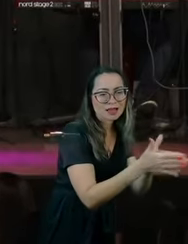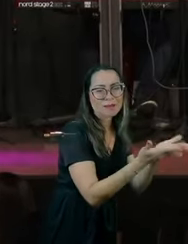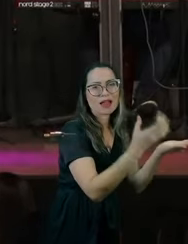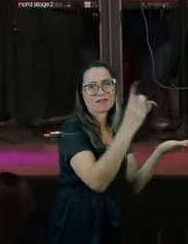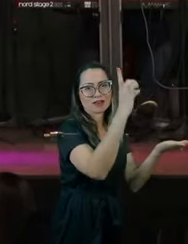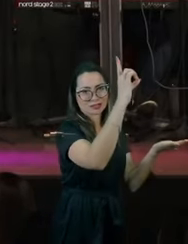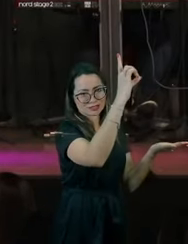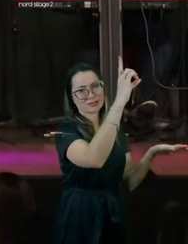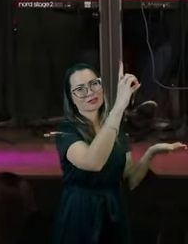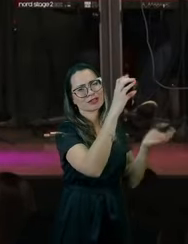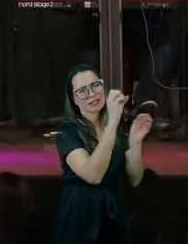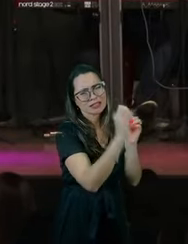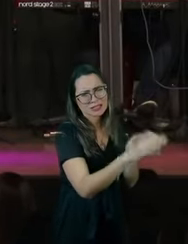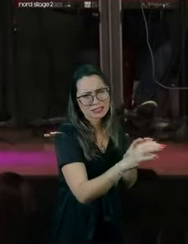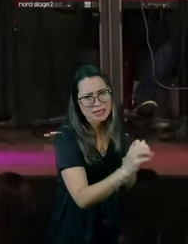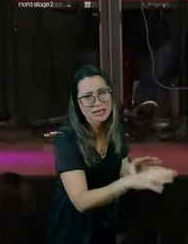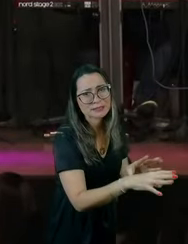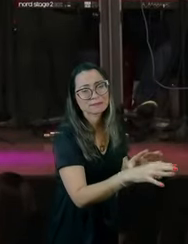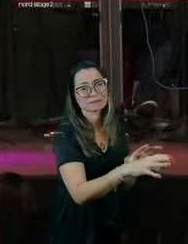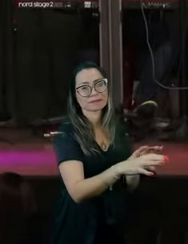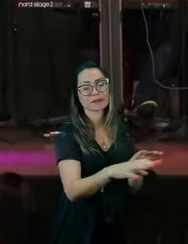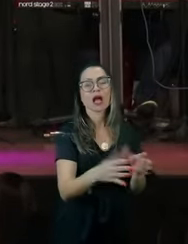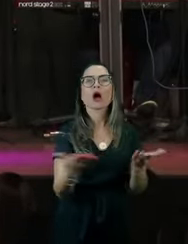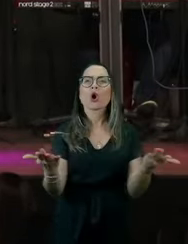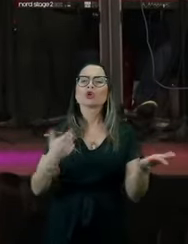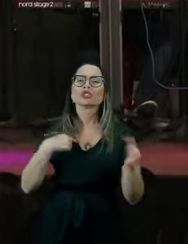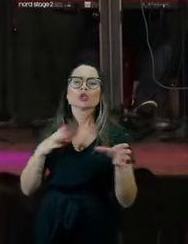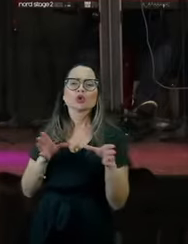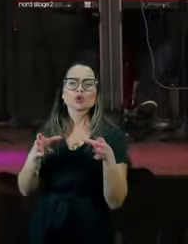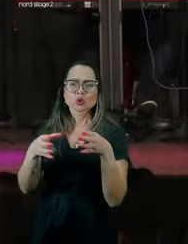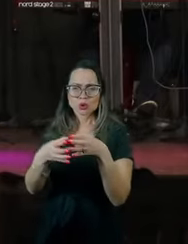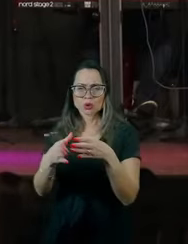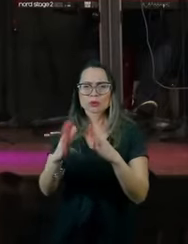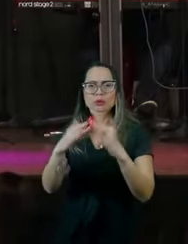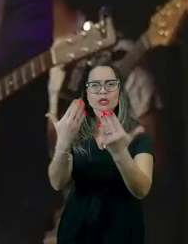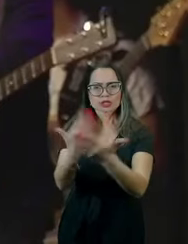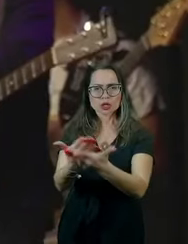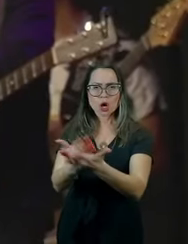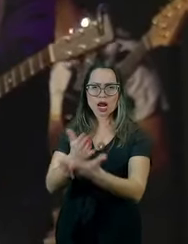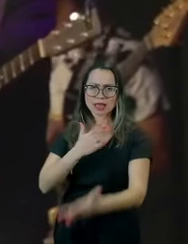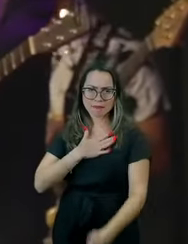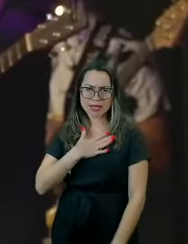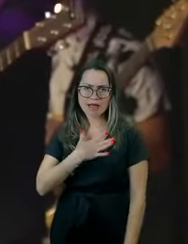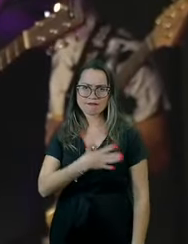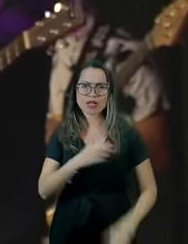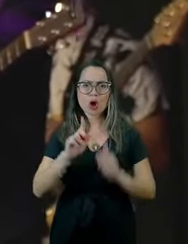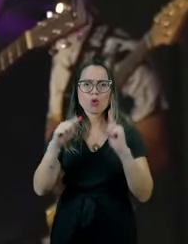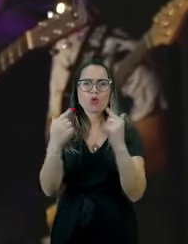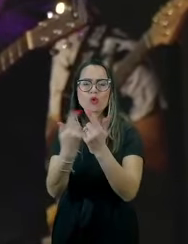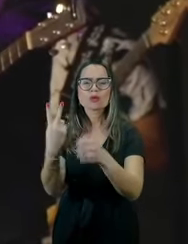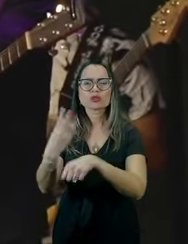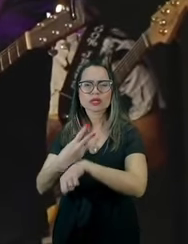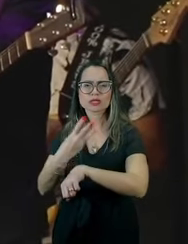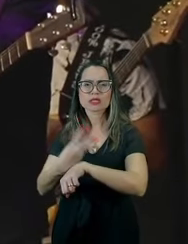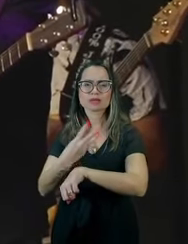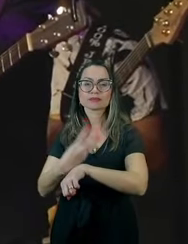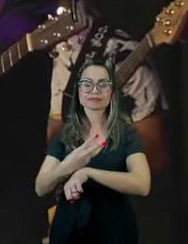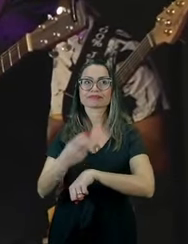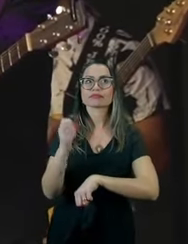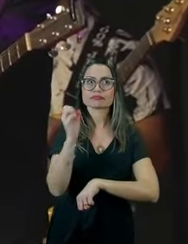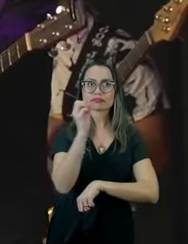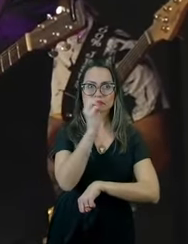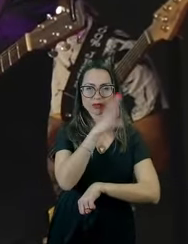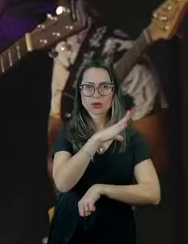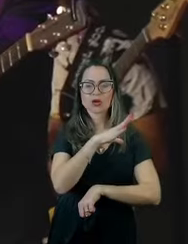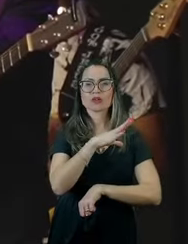Eu estava hoje no grupo da escola da minha filha, o desespero dos pais, com aquela nova série da Netflix, Batatinha 1,